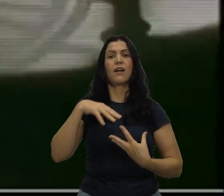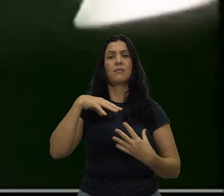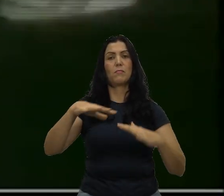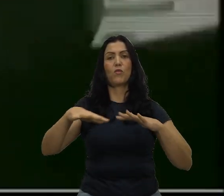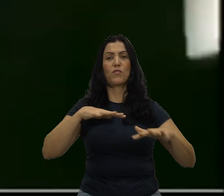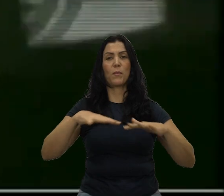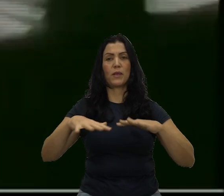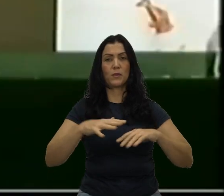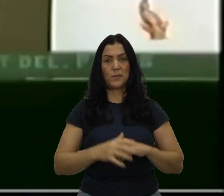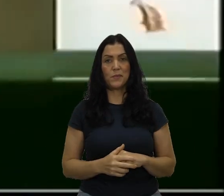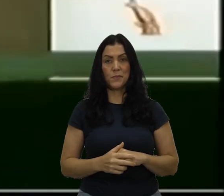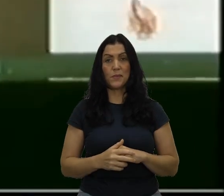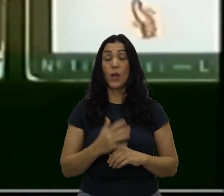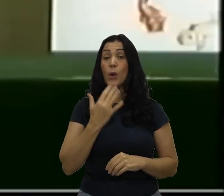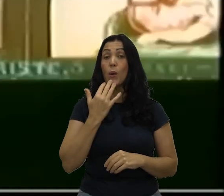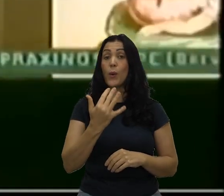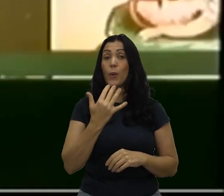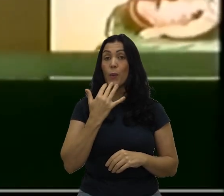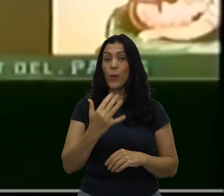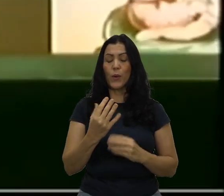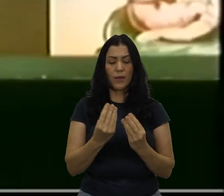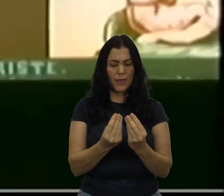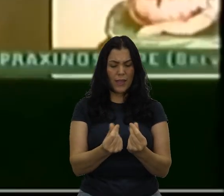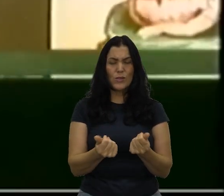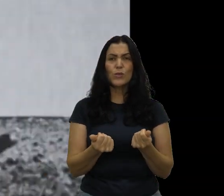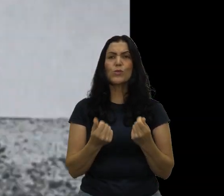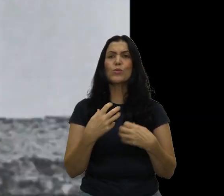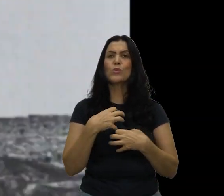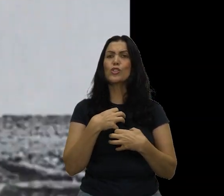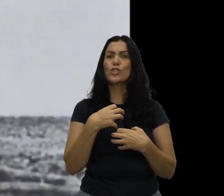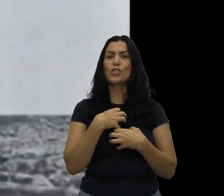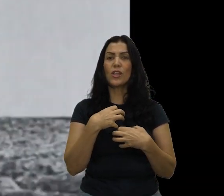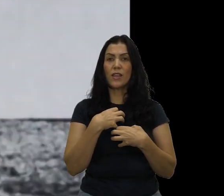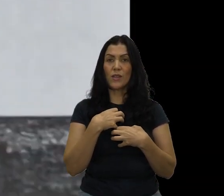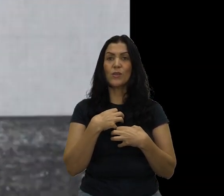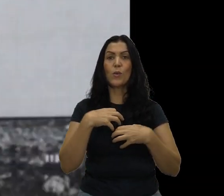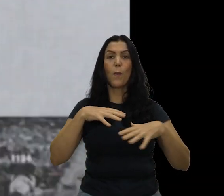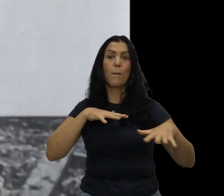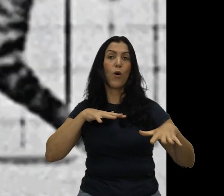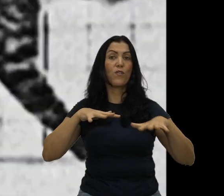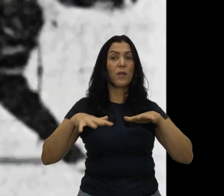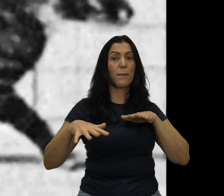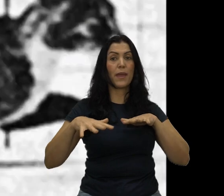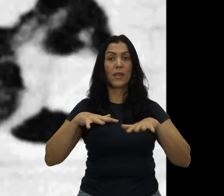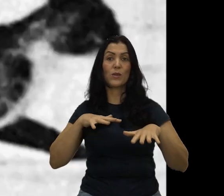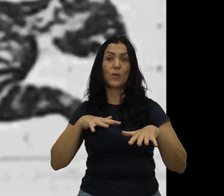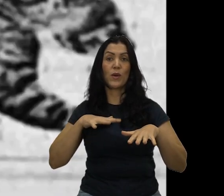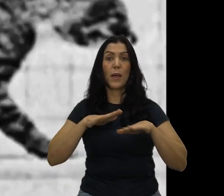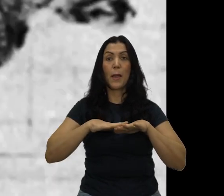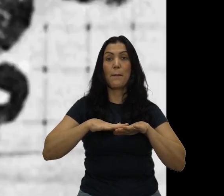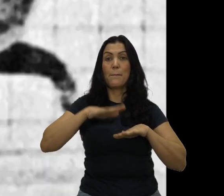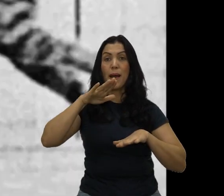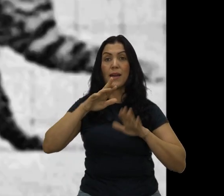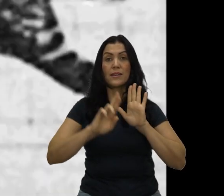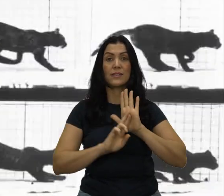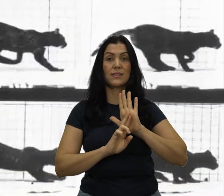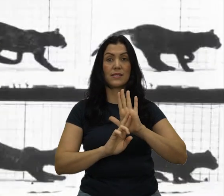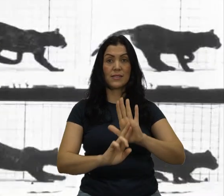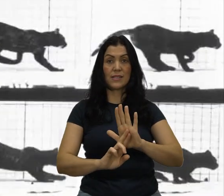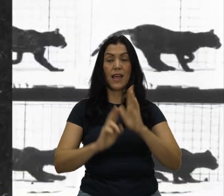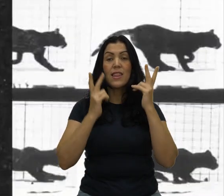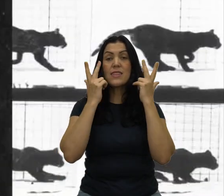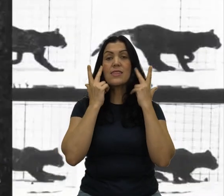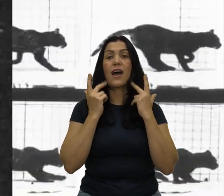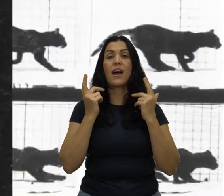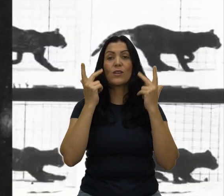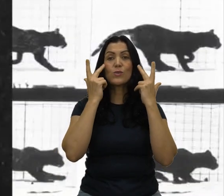movimento. Mais do que as cores, as texturas e as formas, o movimento é o que mais